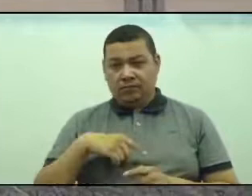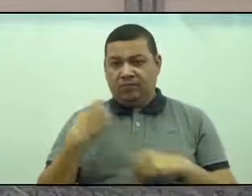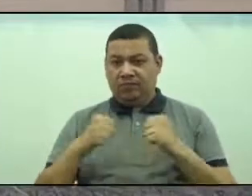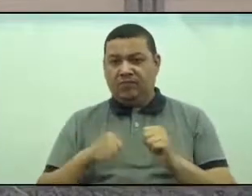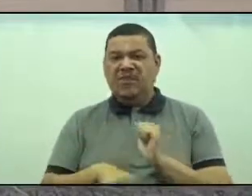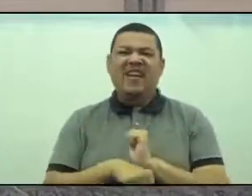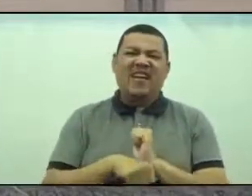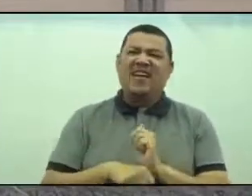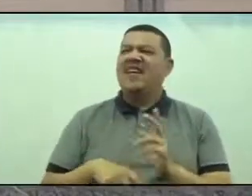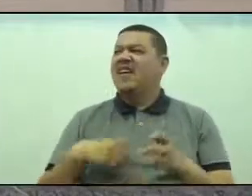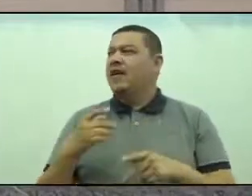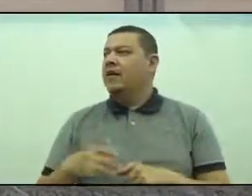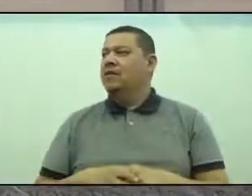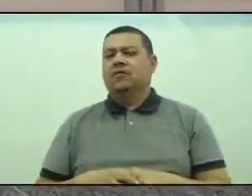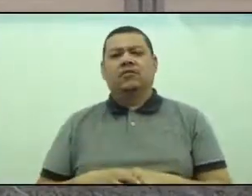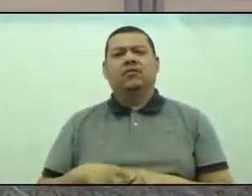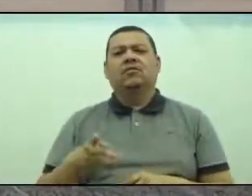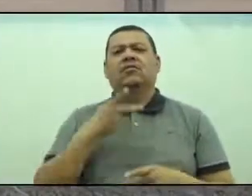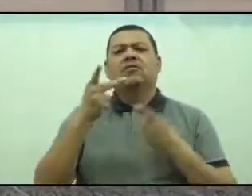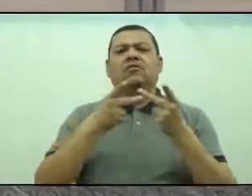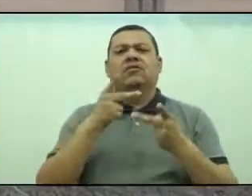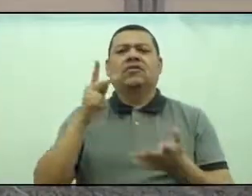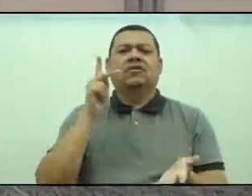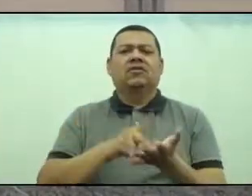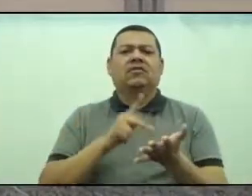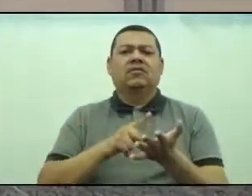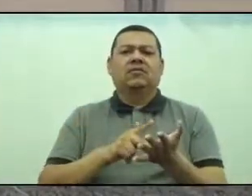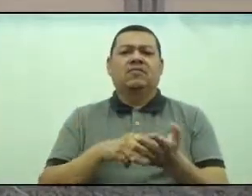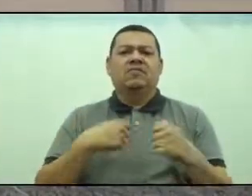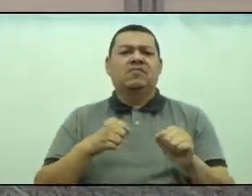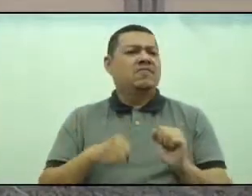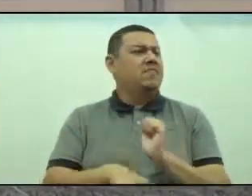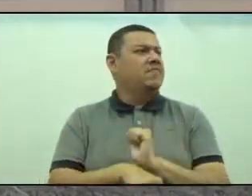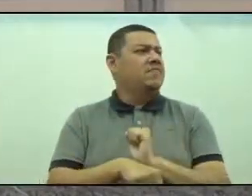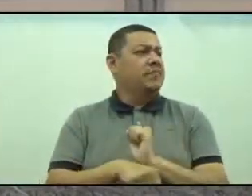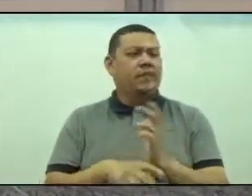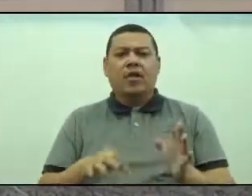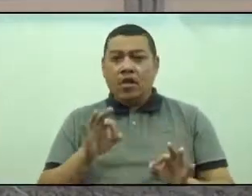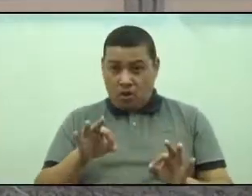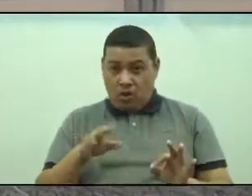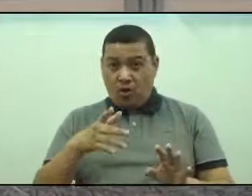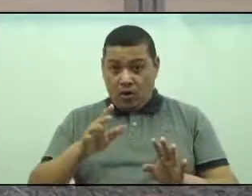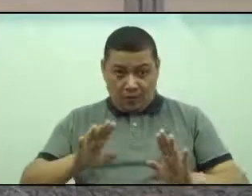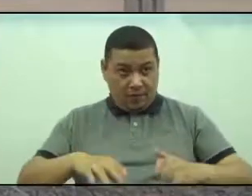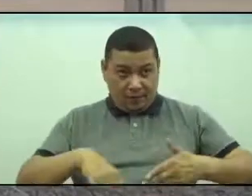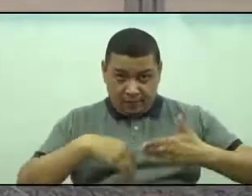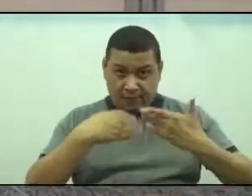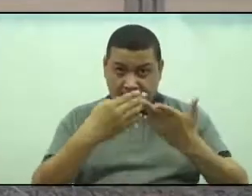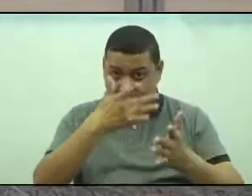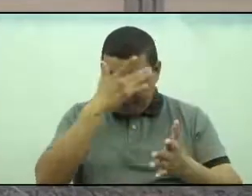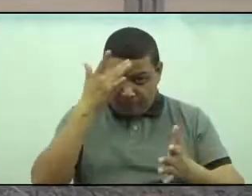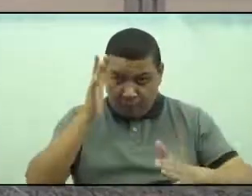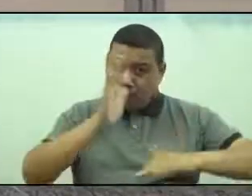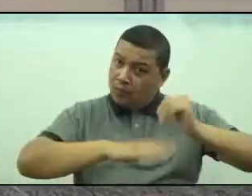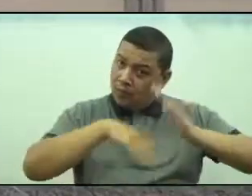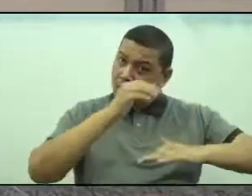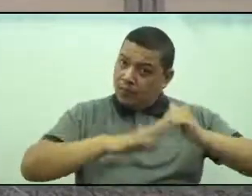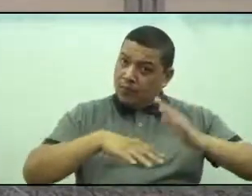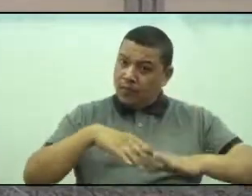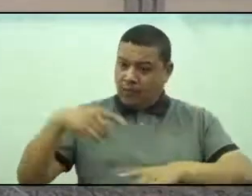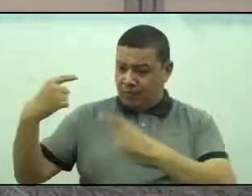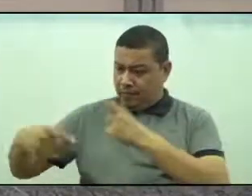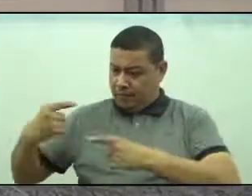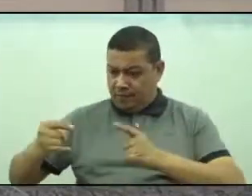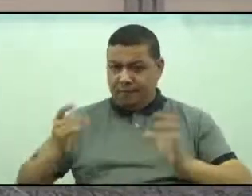de, não, tem que falar a realidade, rapaz. Nós temos que parar com esse negócio, pôr as pessoas capacitadas lá dentro e deixar a politicagem de lado,